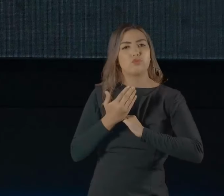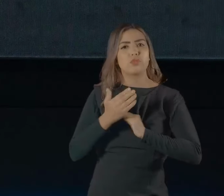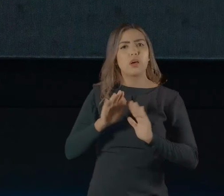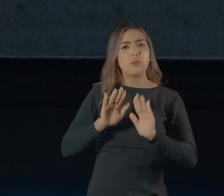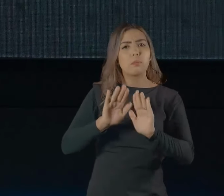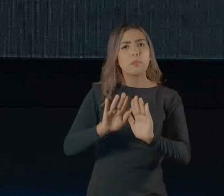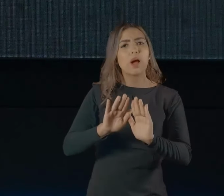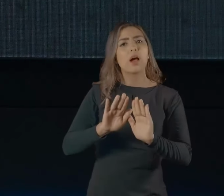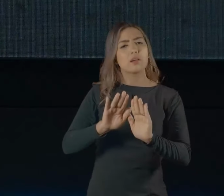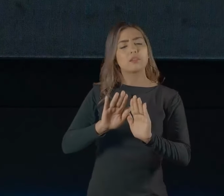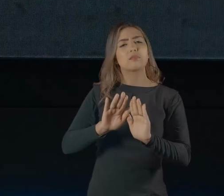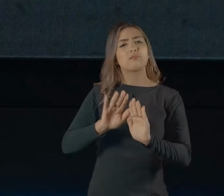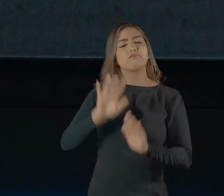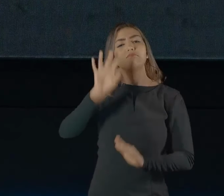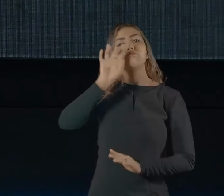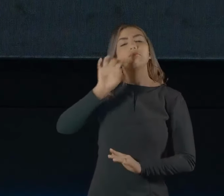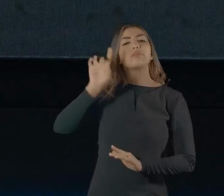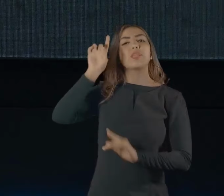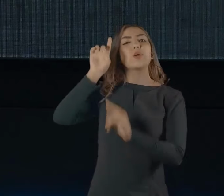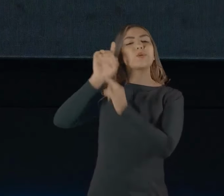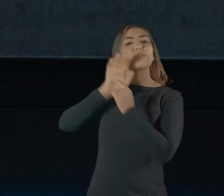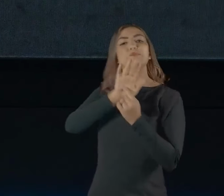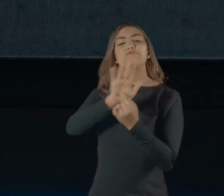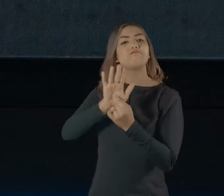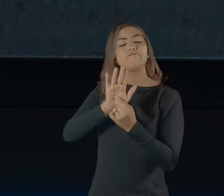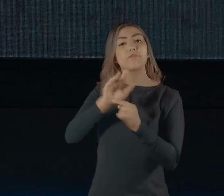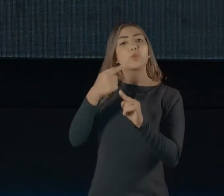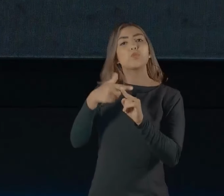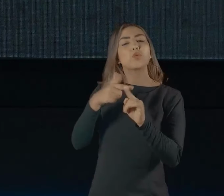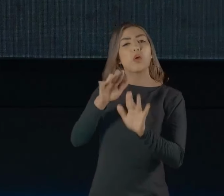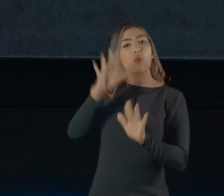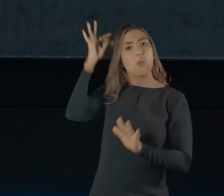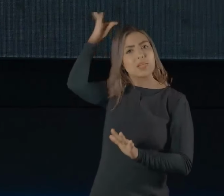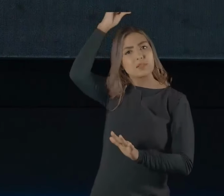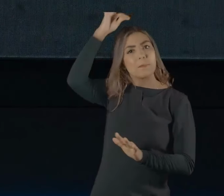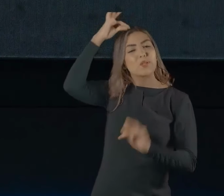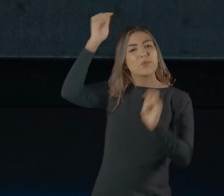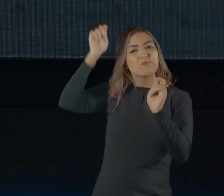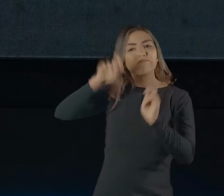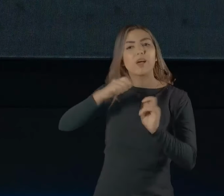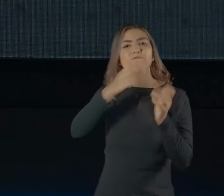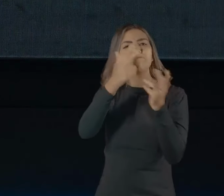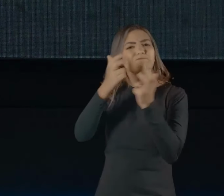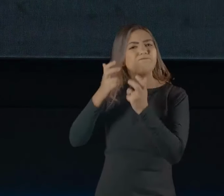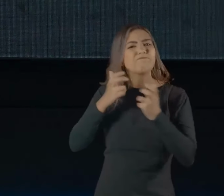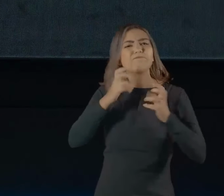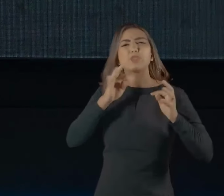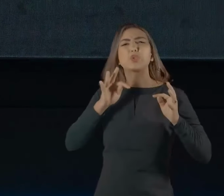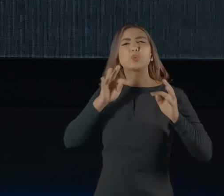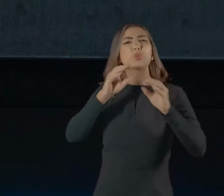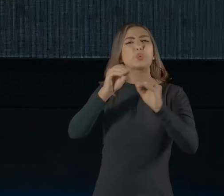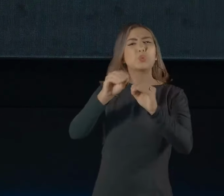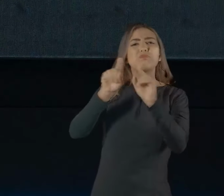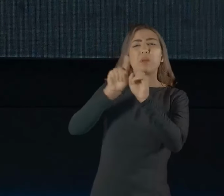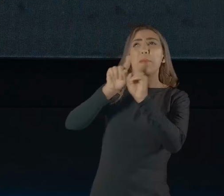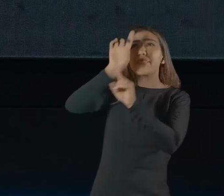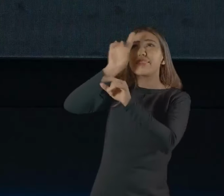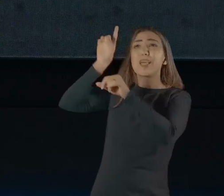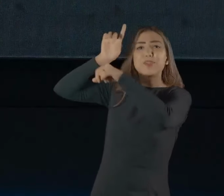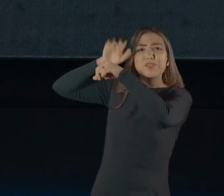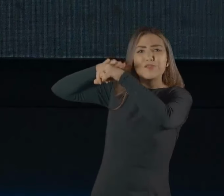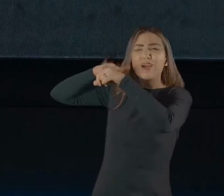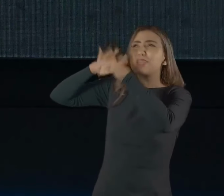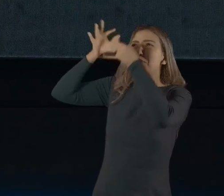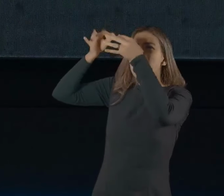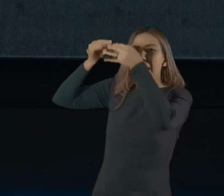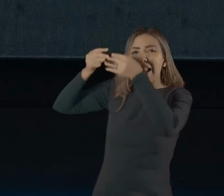porque o Espírito a todas as coisas perscruta, até mesmo as profundezas de Deus. Olha que lindo, gente. Quantos